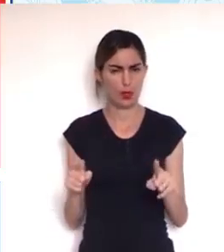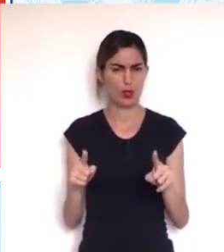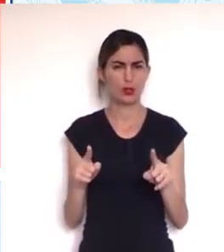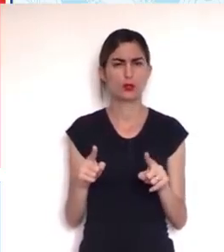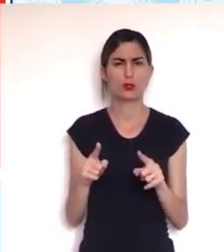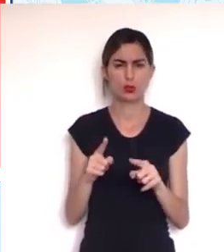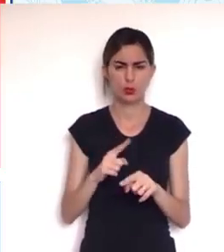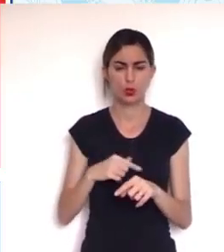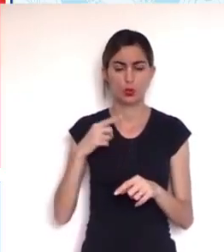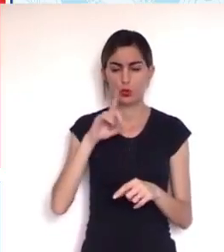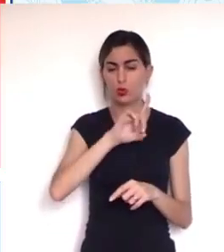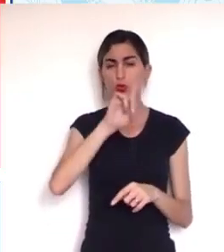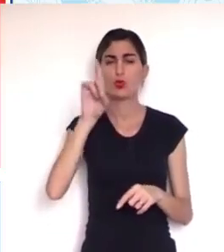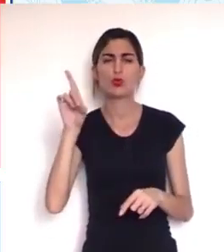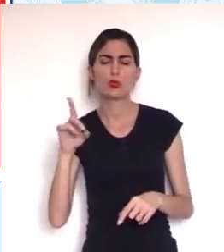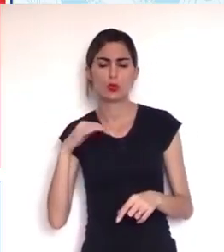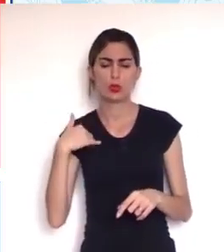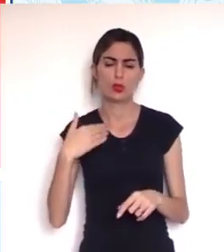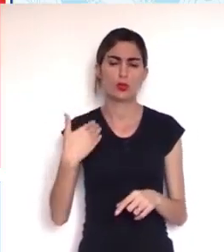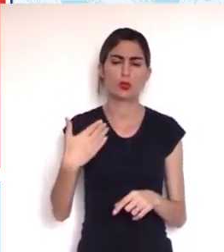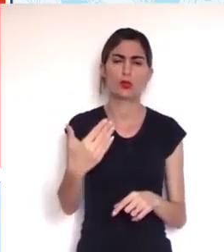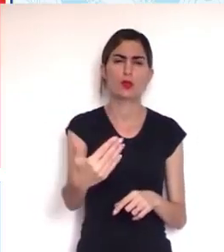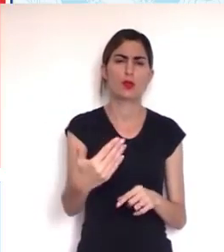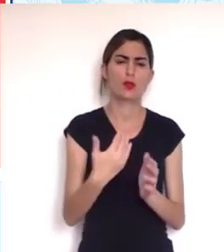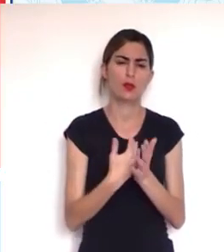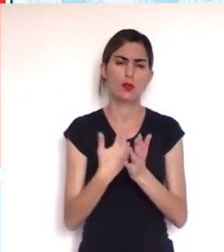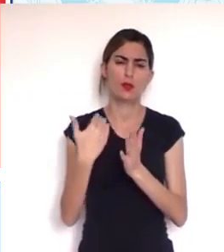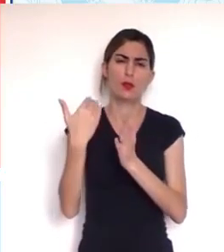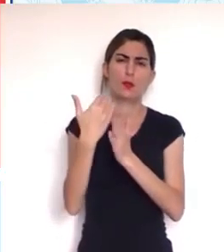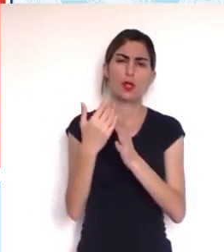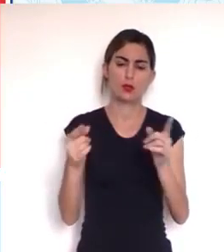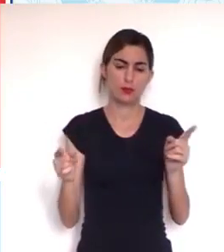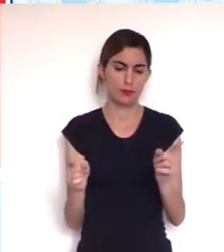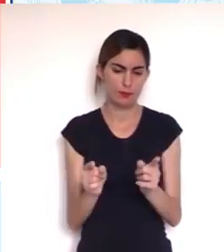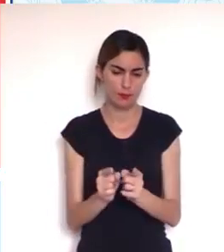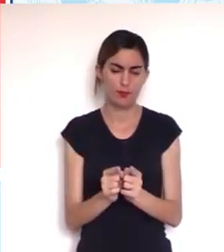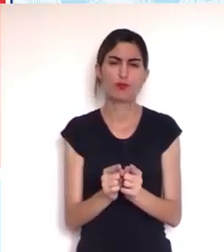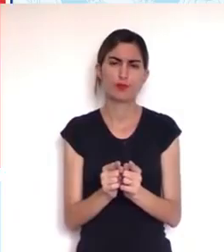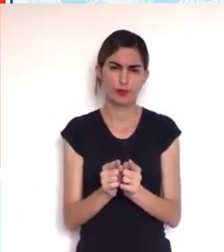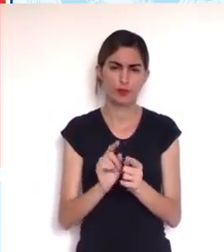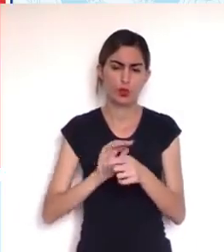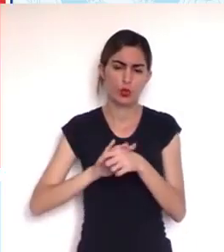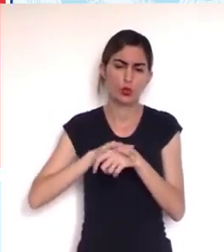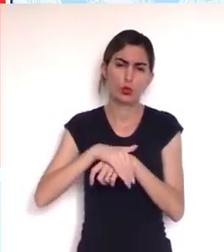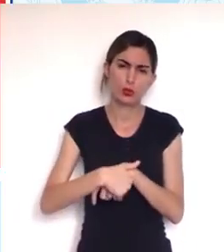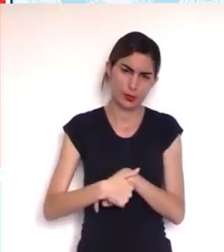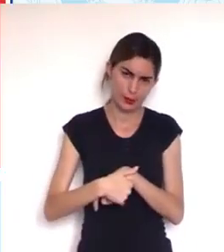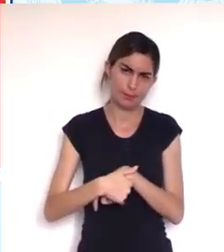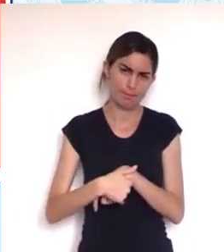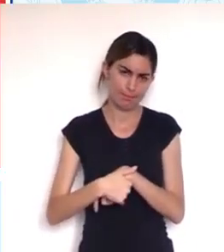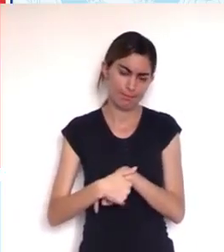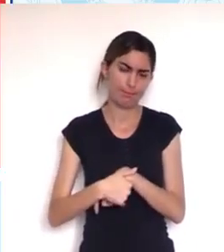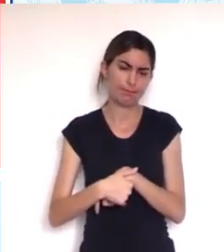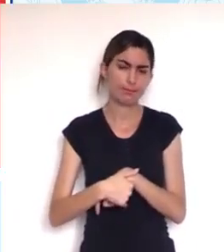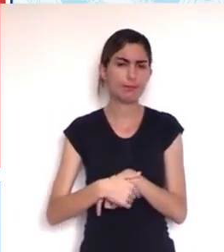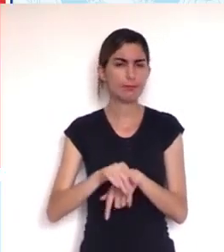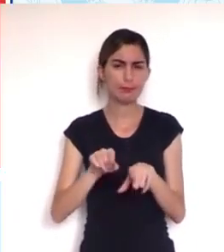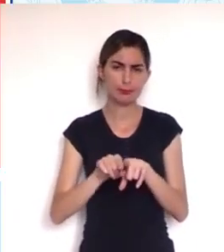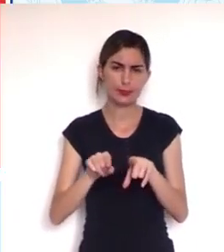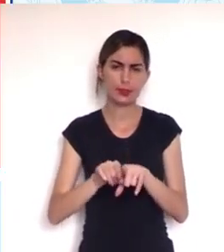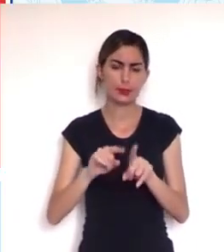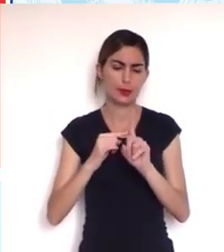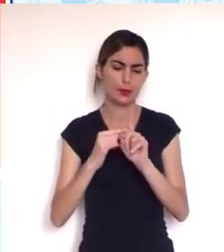o tempo, os dias eles vão se tornando mais curtos em relação à noite. Além disso,